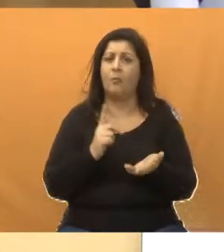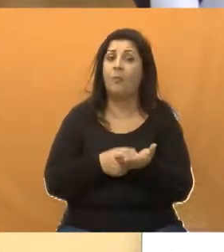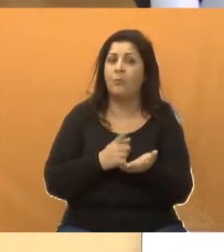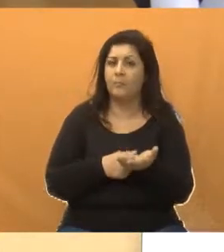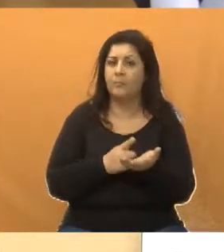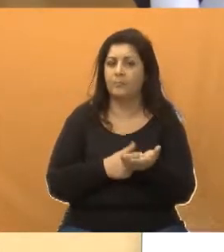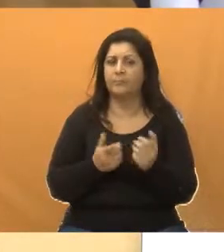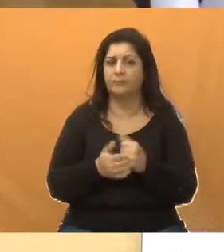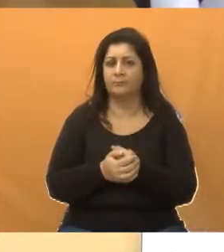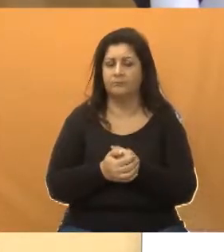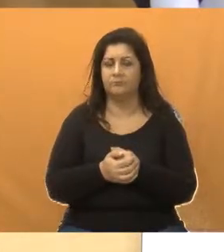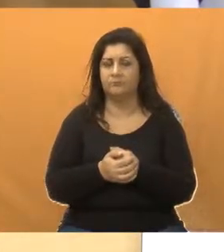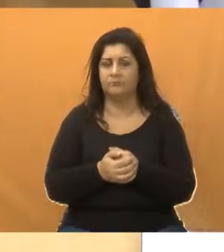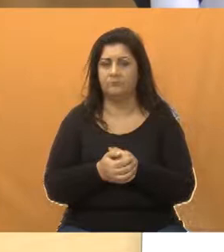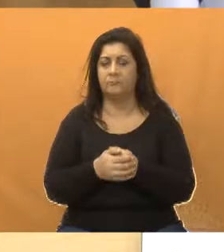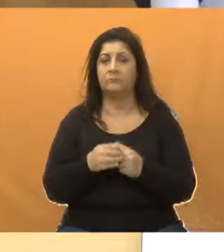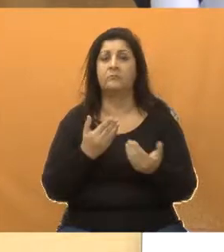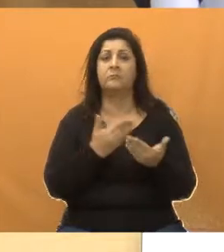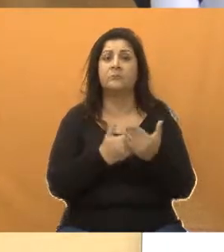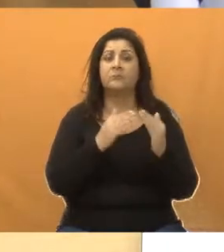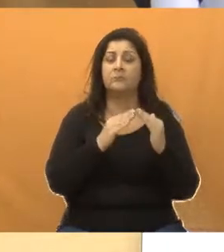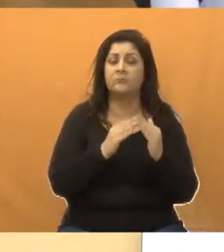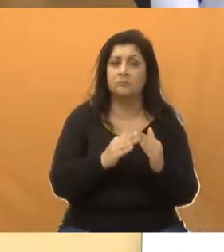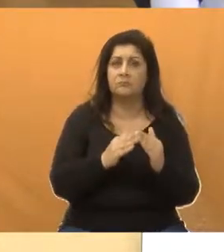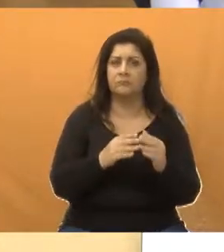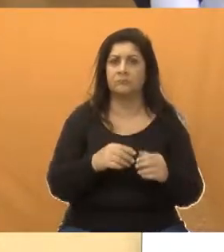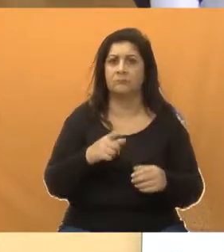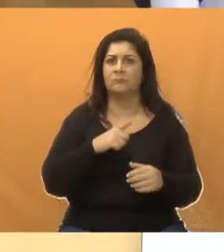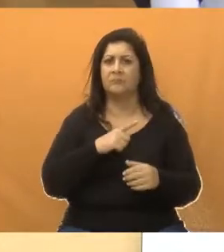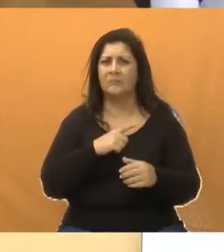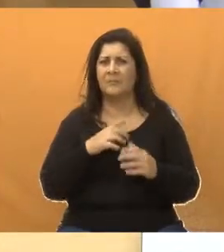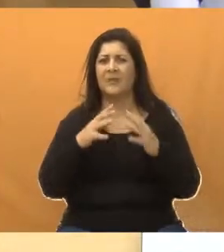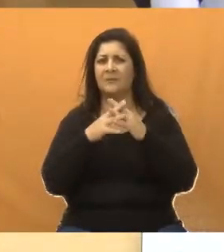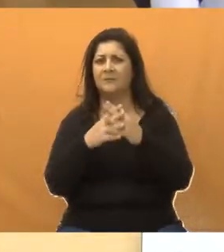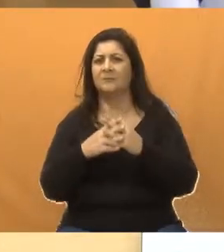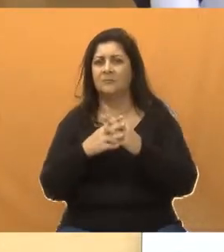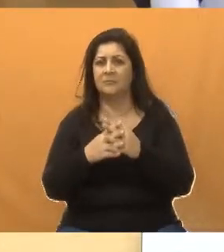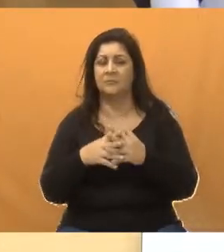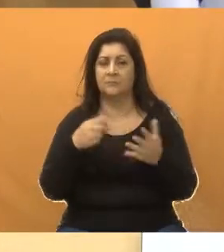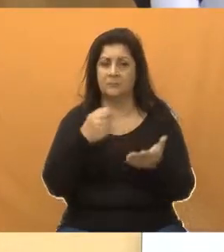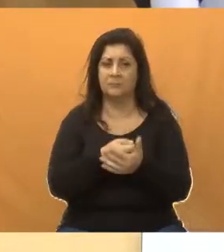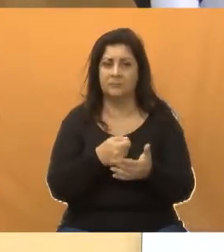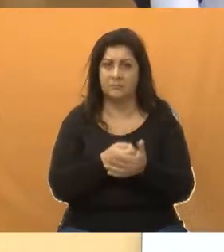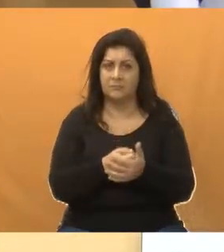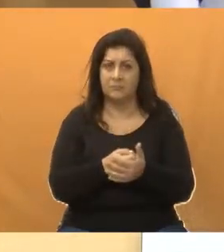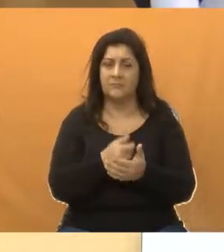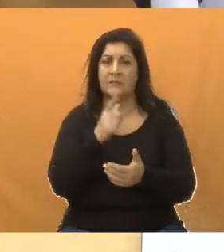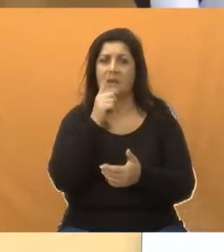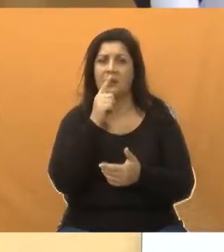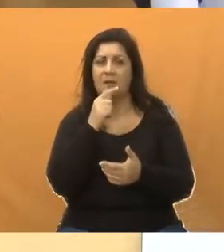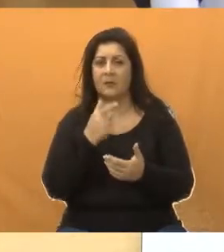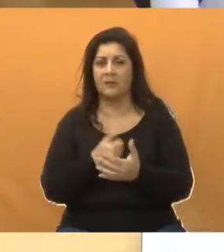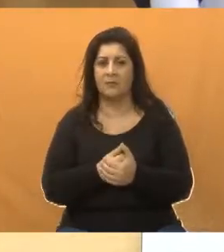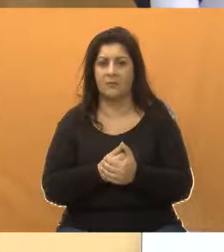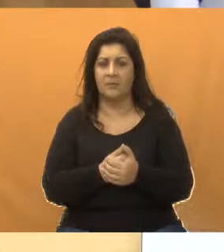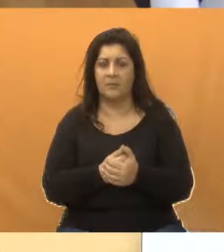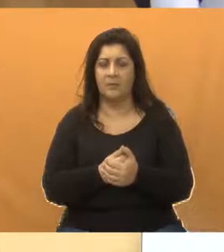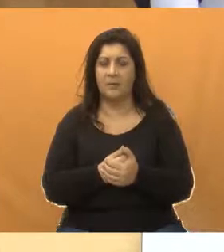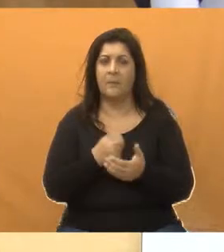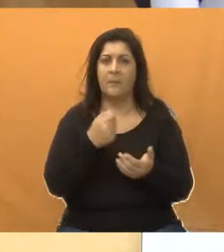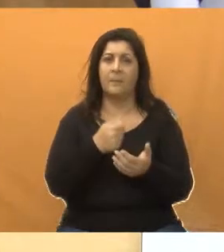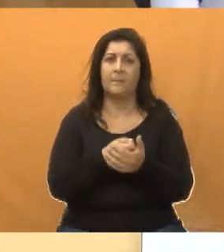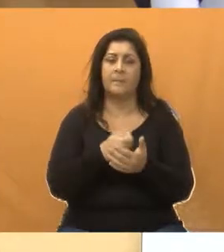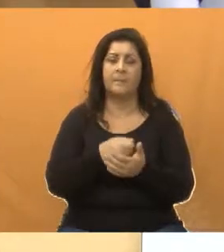Já que essas escolas, já que os órgãos públicos têm dificuldade de pagar a tarifa de água, a tarifa de coleta de